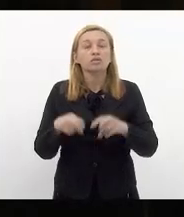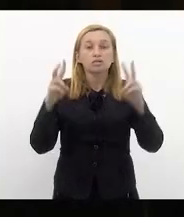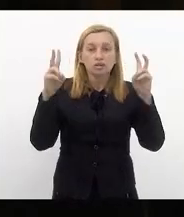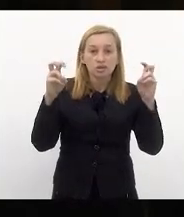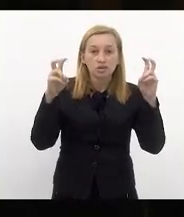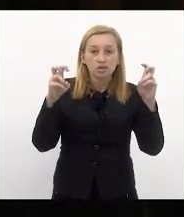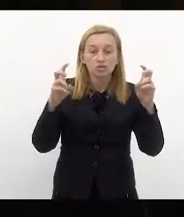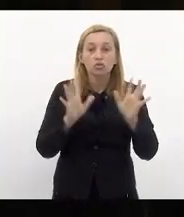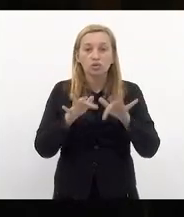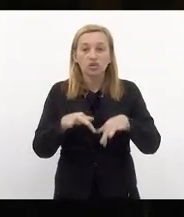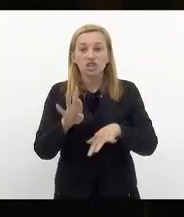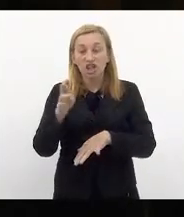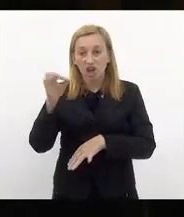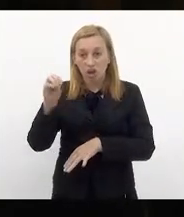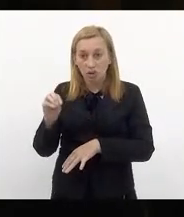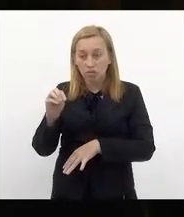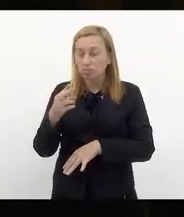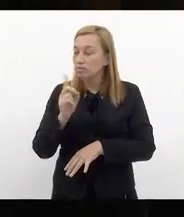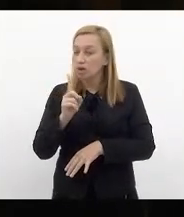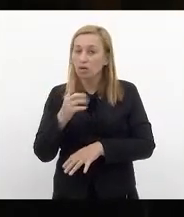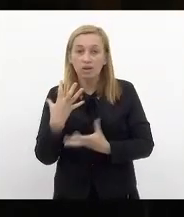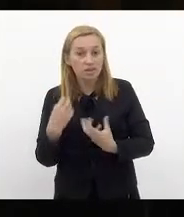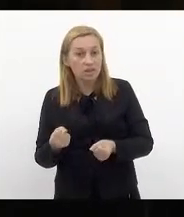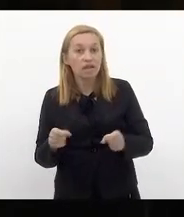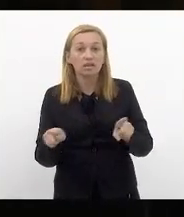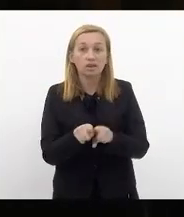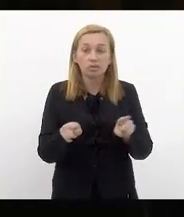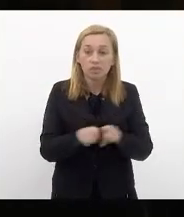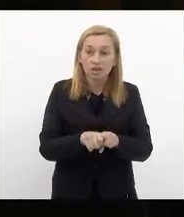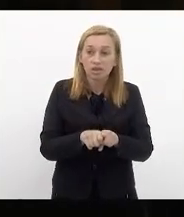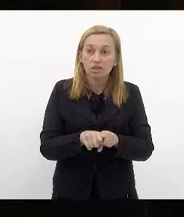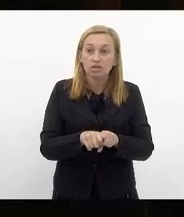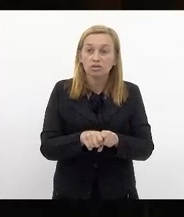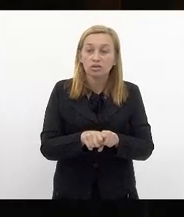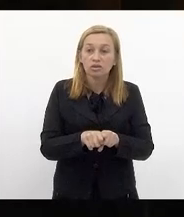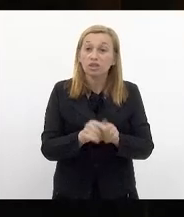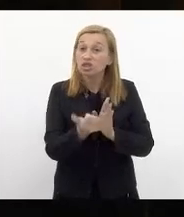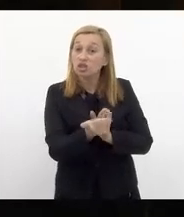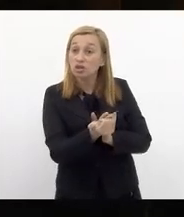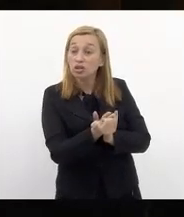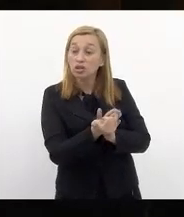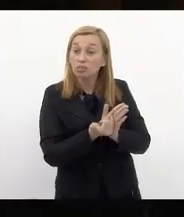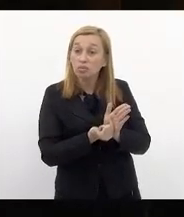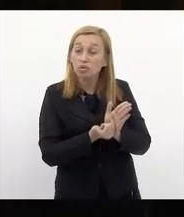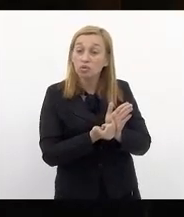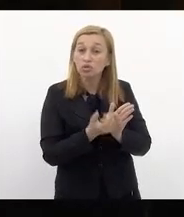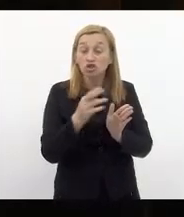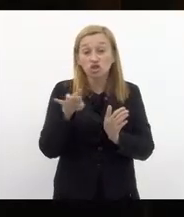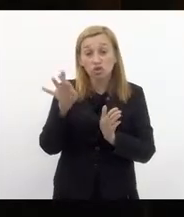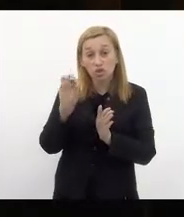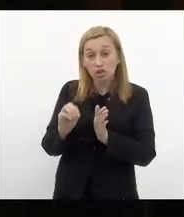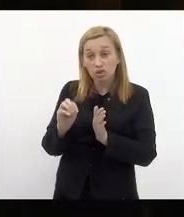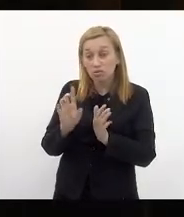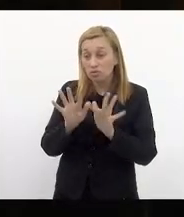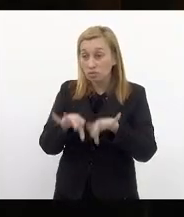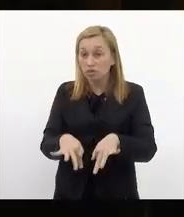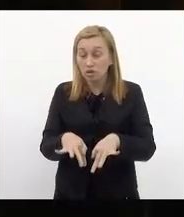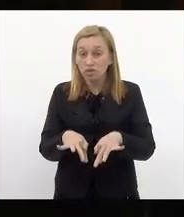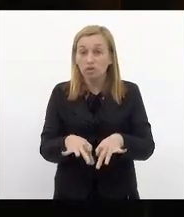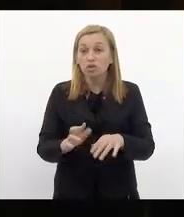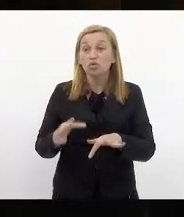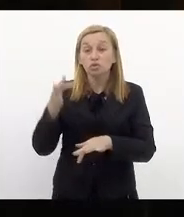dos triênios, e não vamos aceitar também que seja imposto o fim do triênio para os